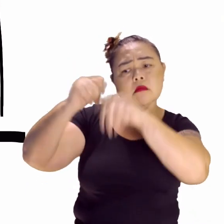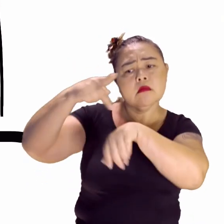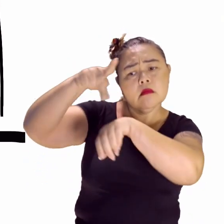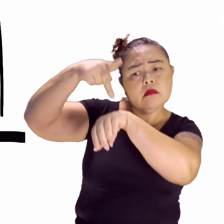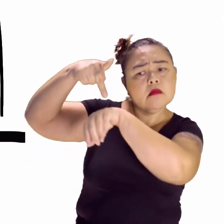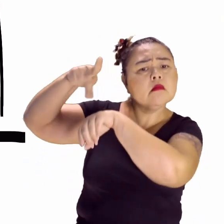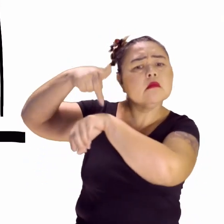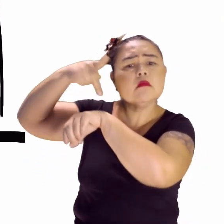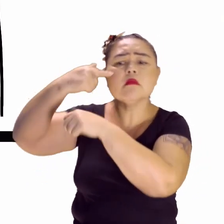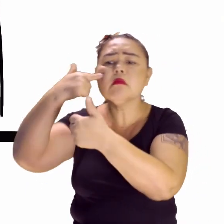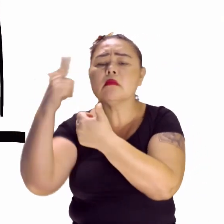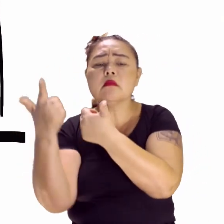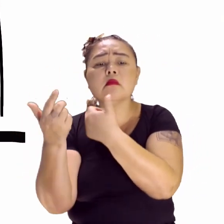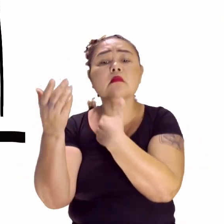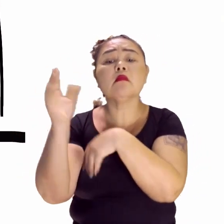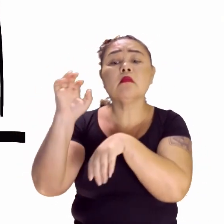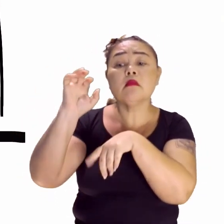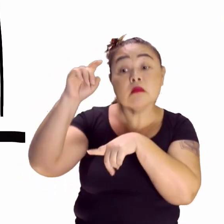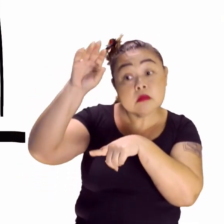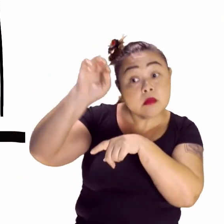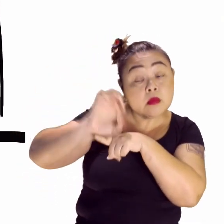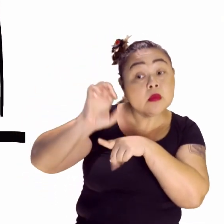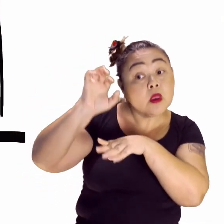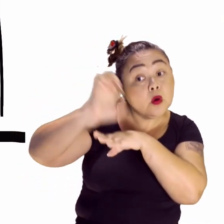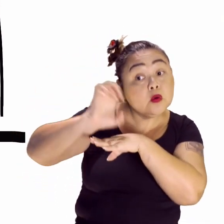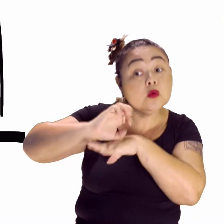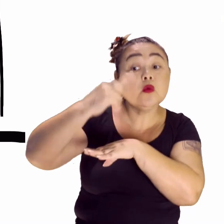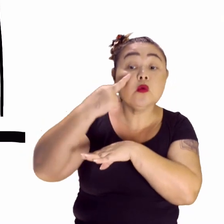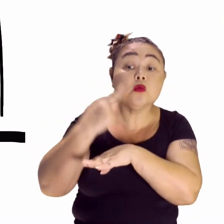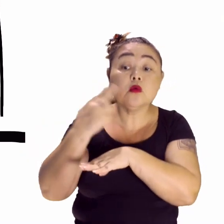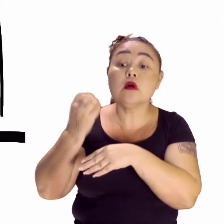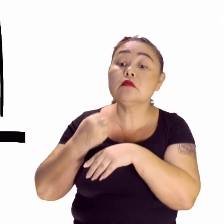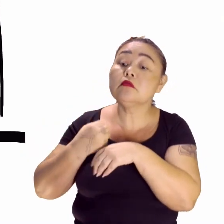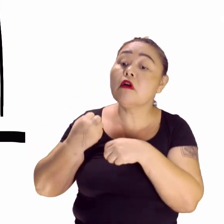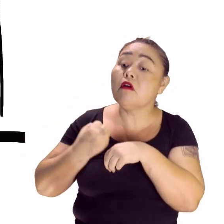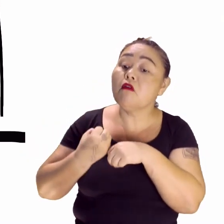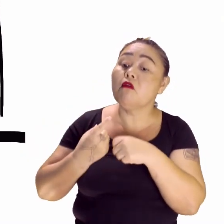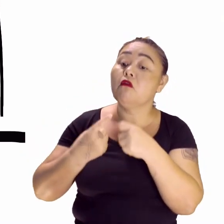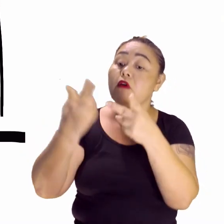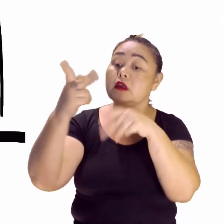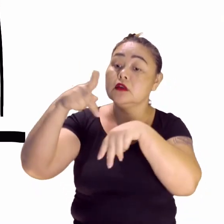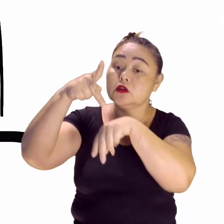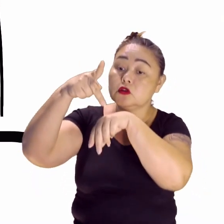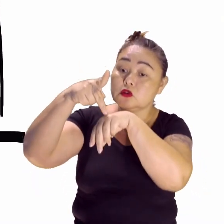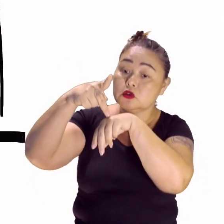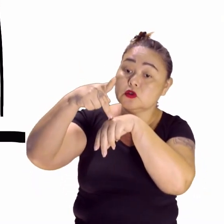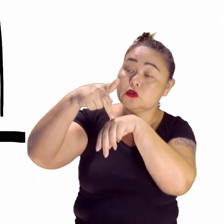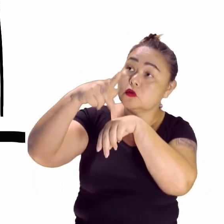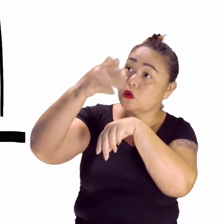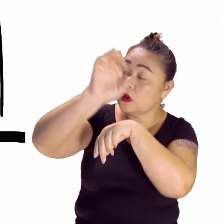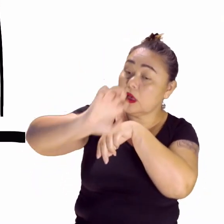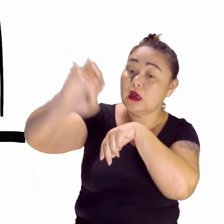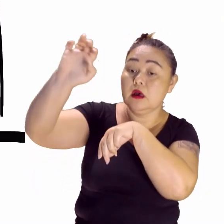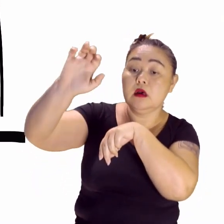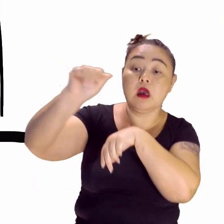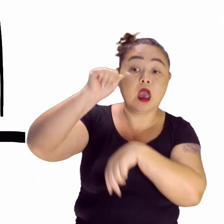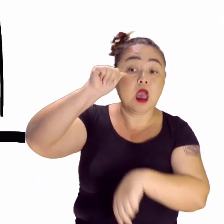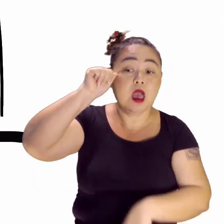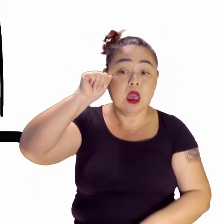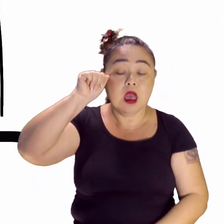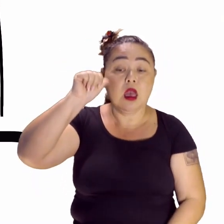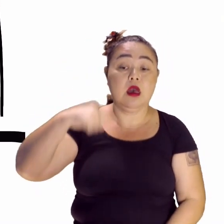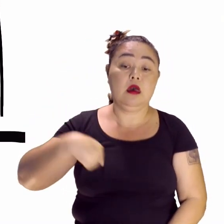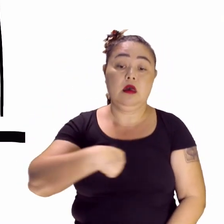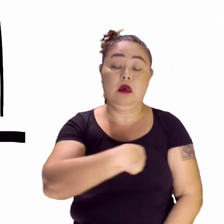verificar o que querido aluno aqui em Rondônia exporta a soja para Europa que Rondônia exporta a soja para Ásia que é a China